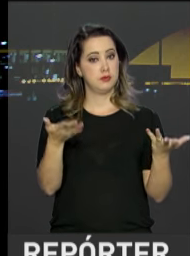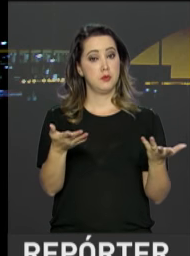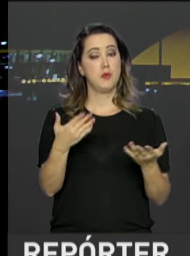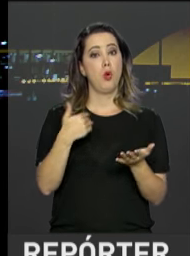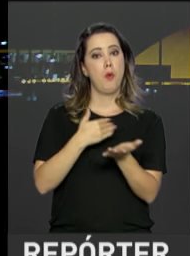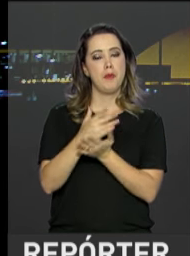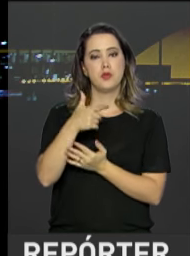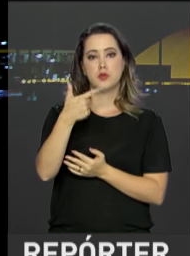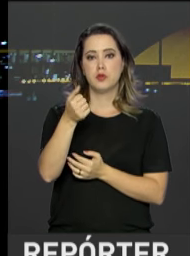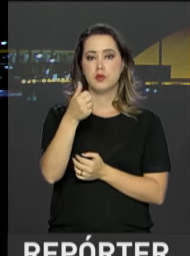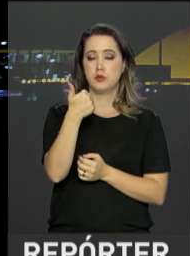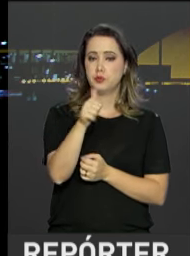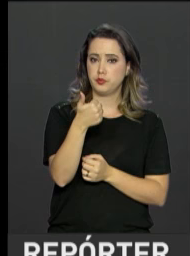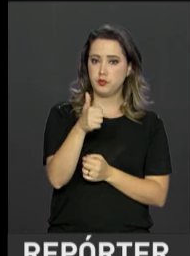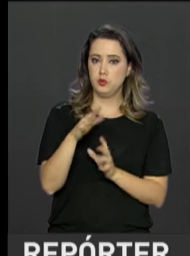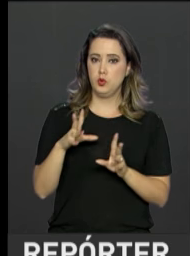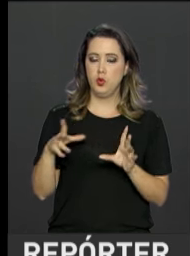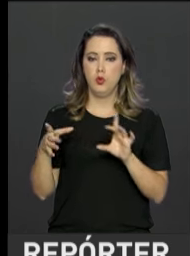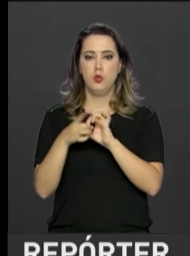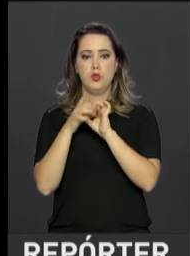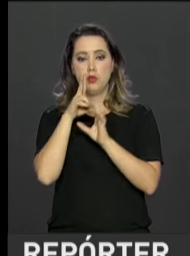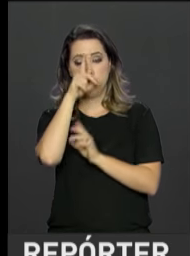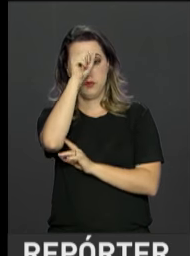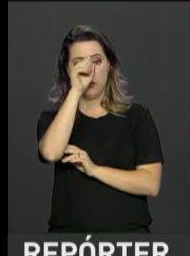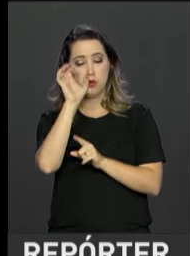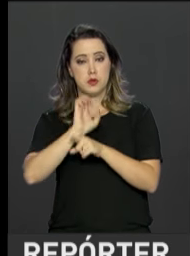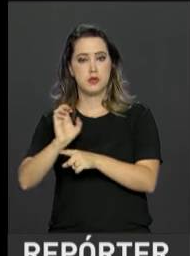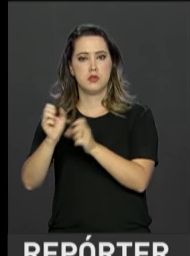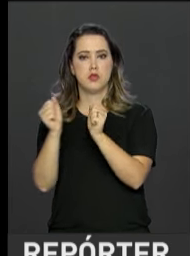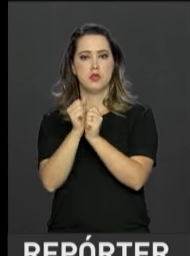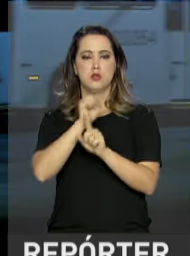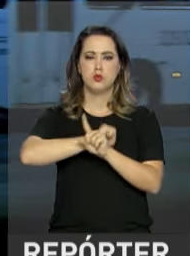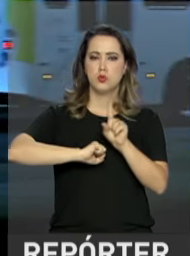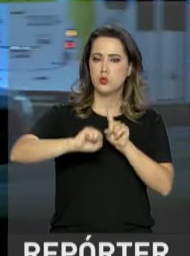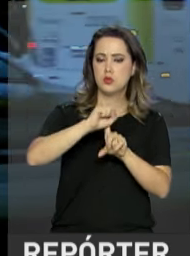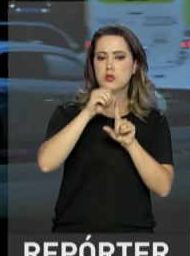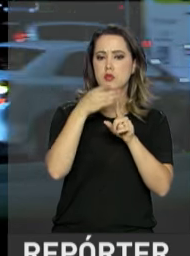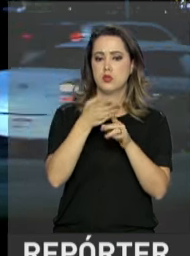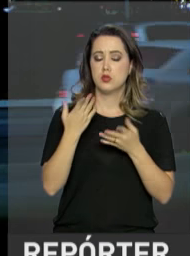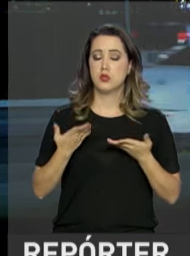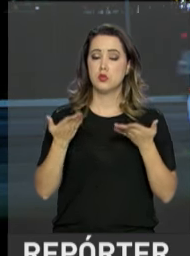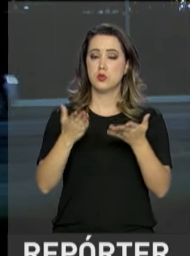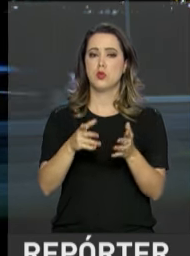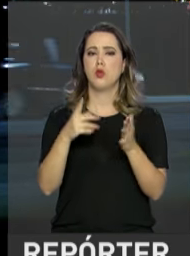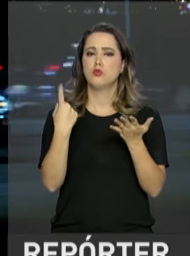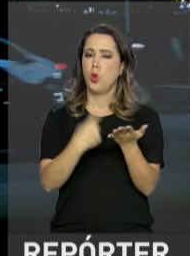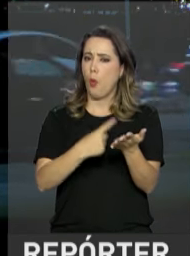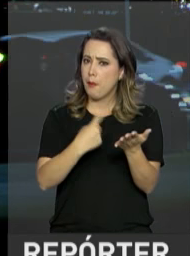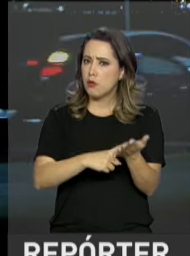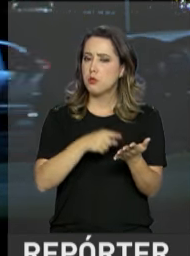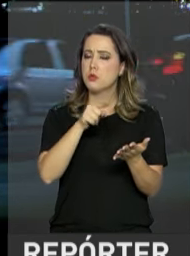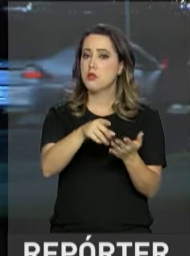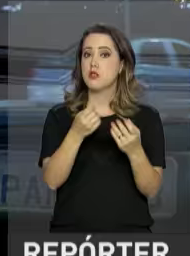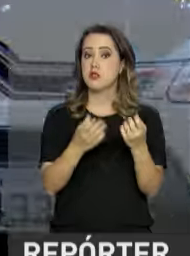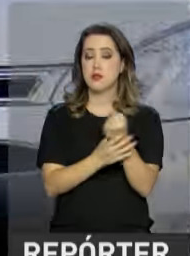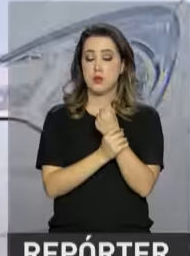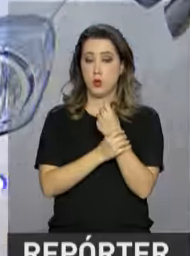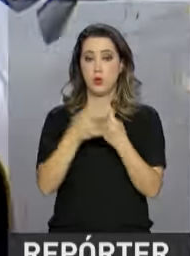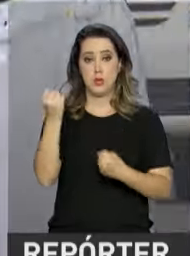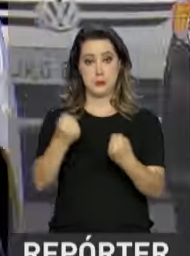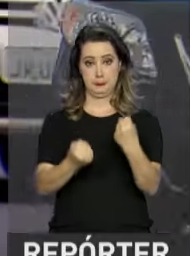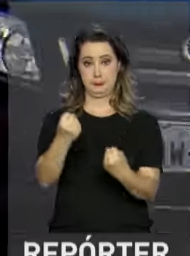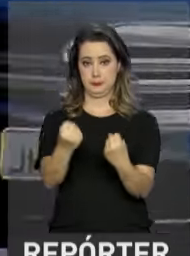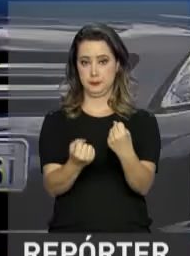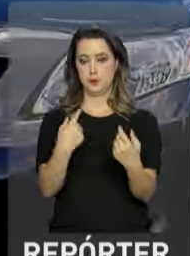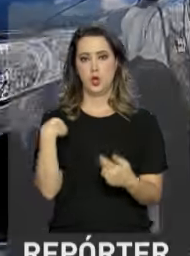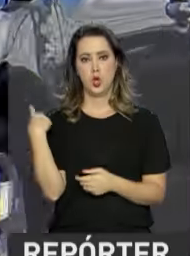uma iniciativa que une forças, Estado e sociedade civil juntos para colocar em pauta a segurança no trânsito. Com o